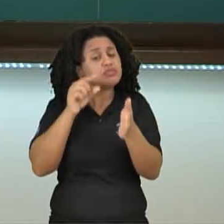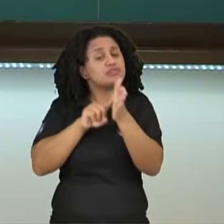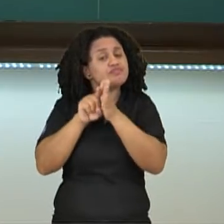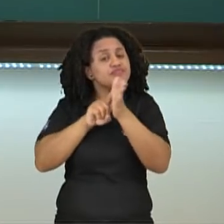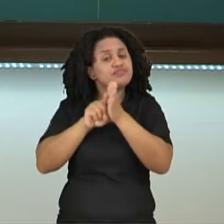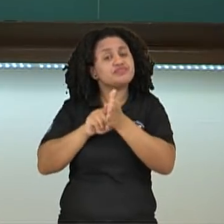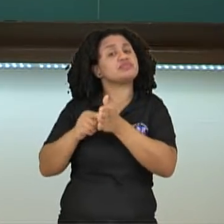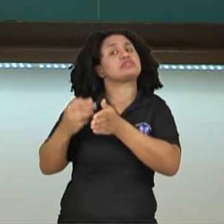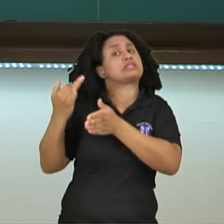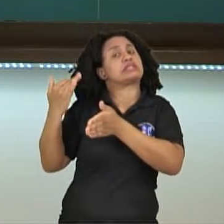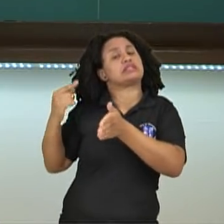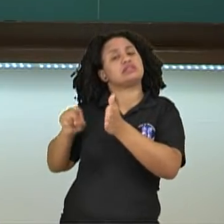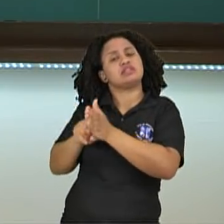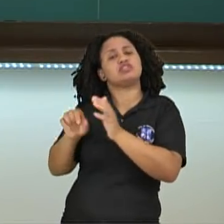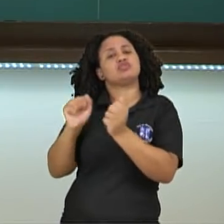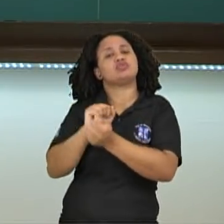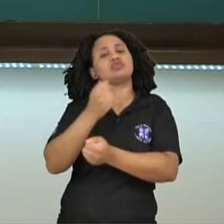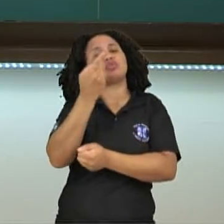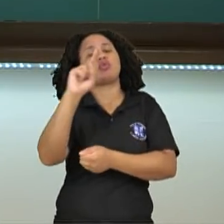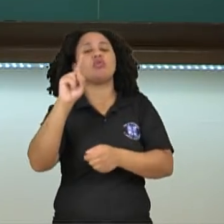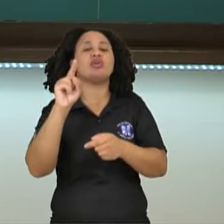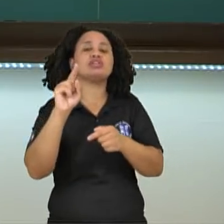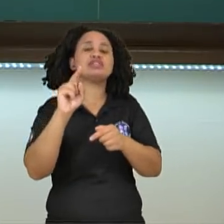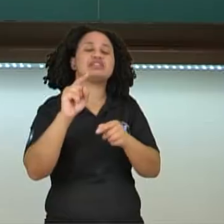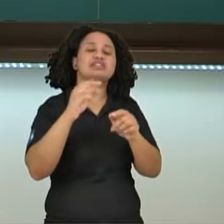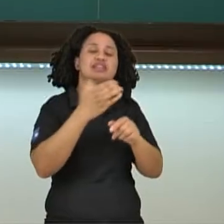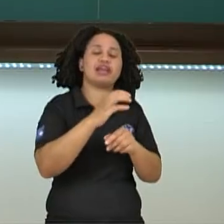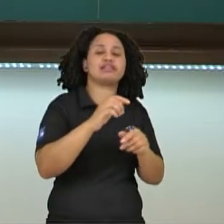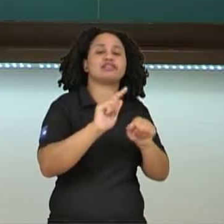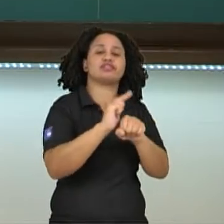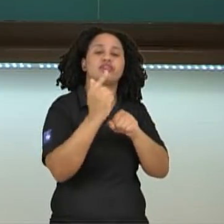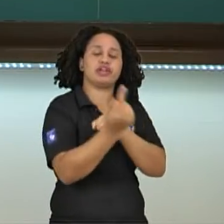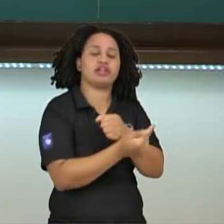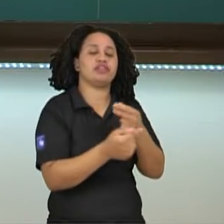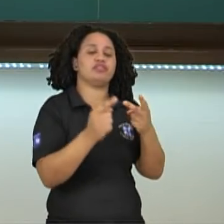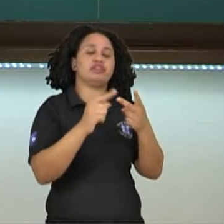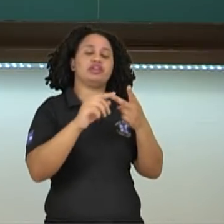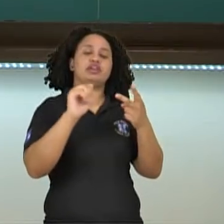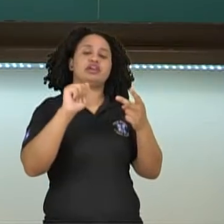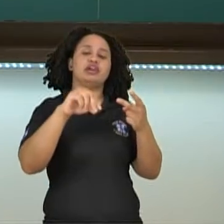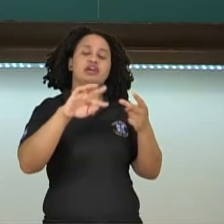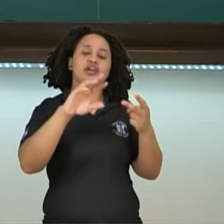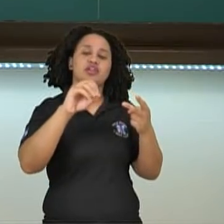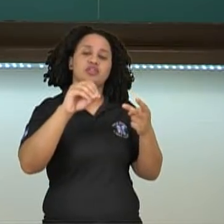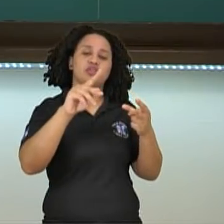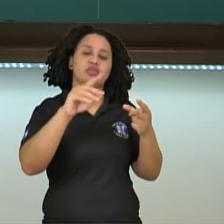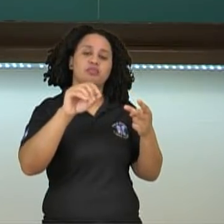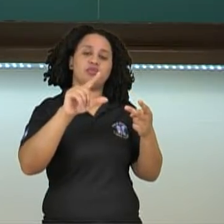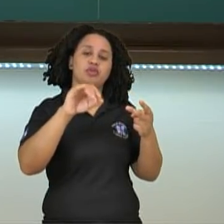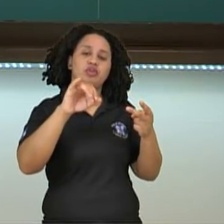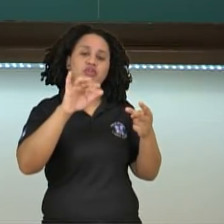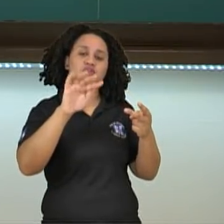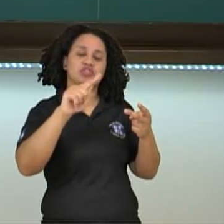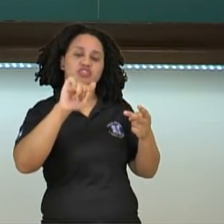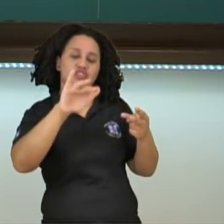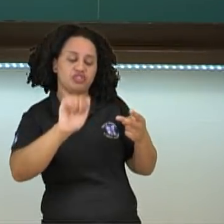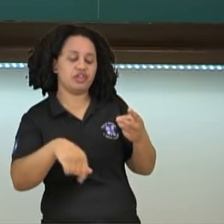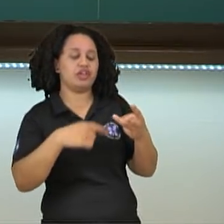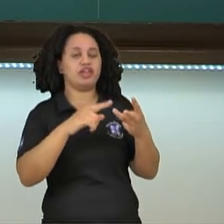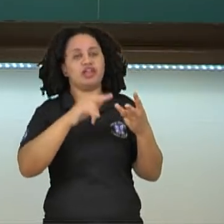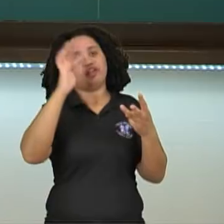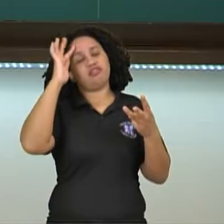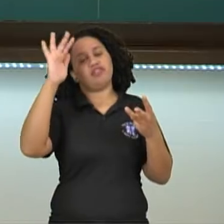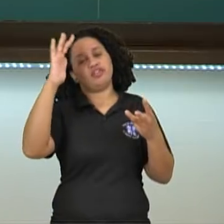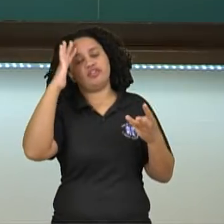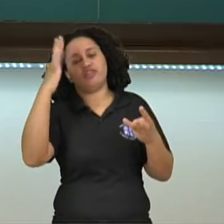outras ciências também, arqueologia, geografia, a antropologia, filosofia, vai estudar paleontologia, que